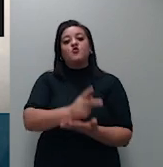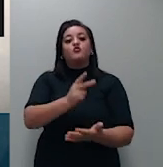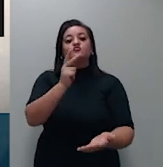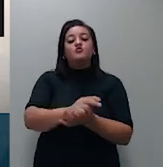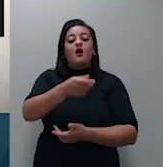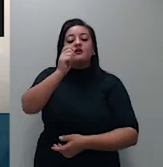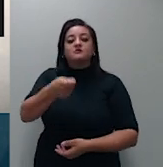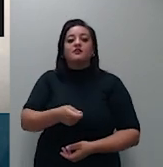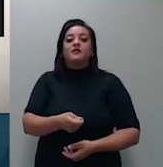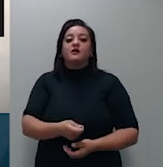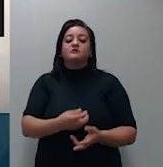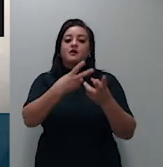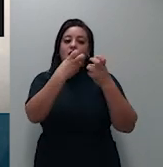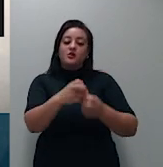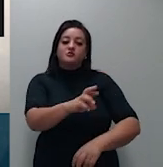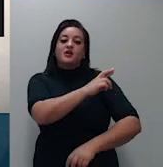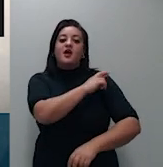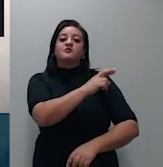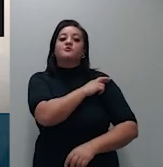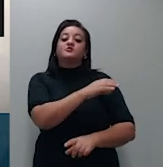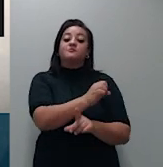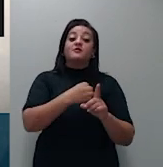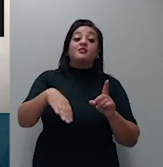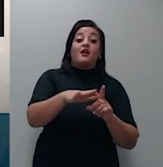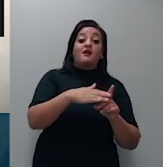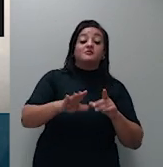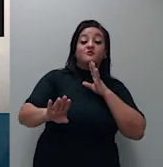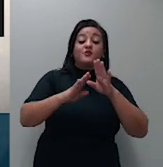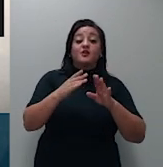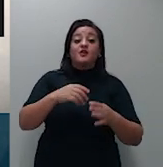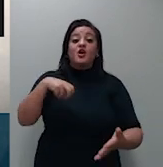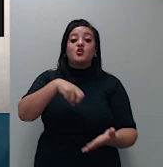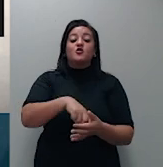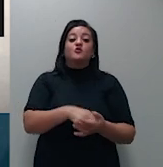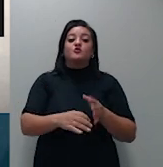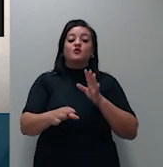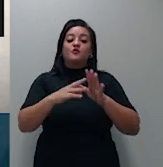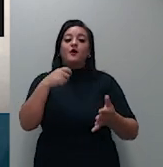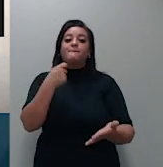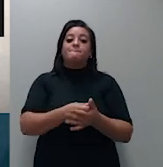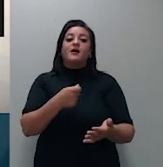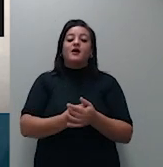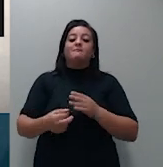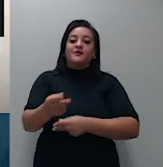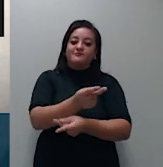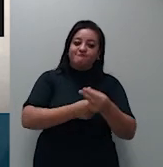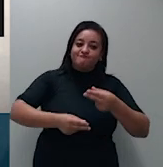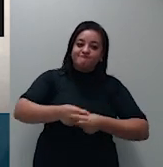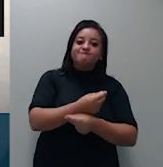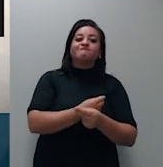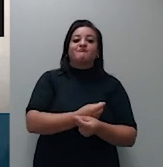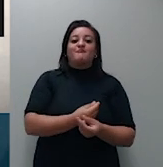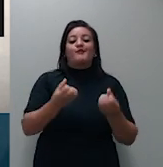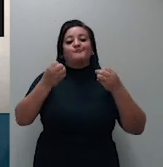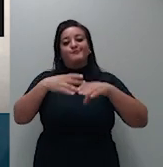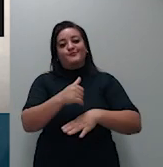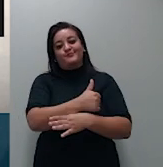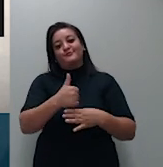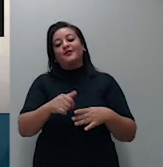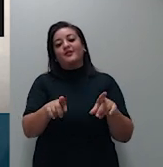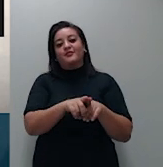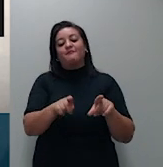reconheceu a responsabilidade civil e condenou o recorrente ao pagamento de indenização por danos morais Diante do